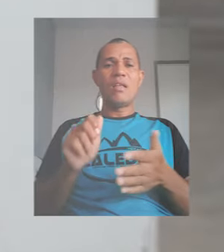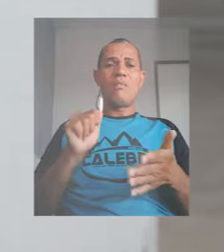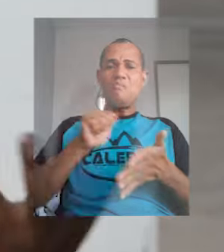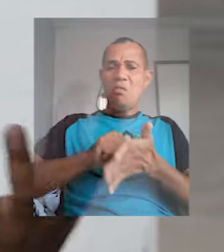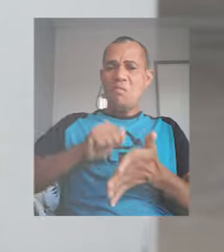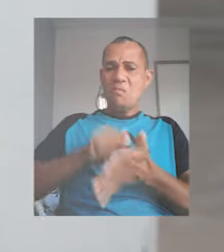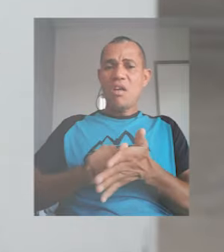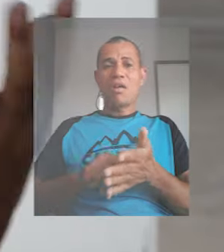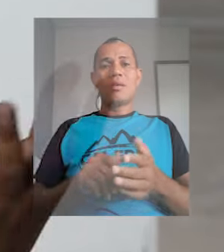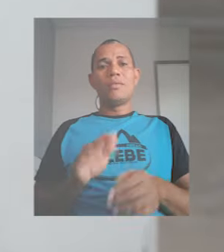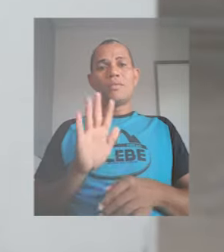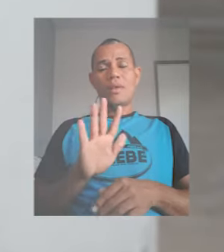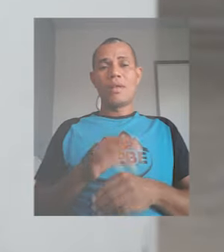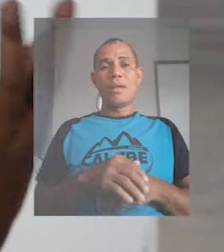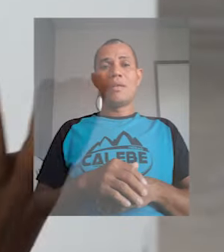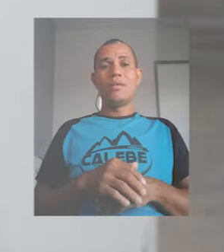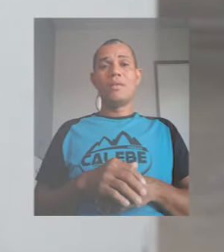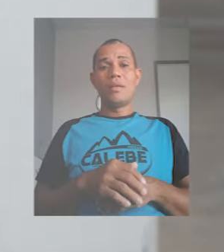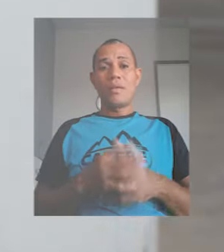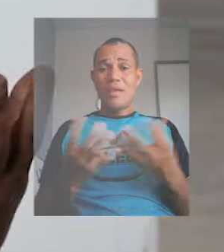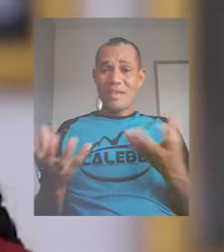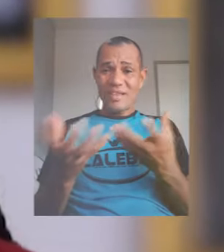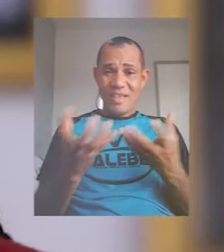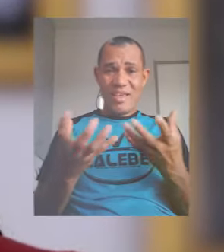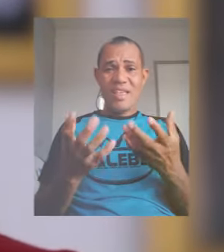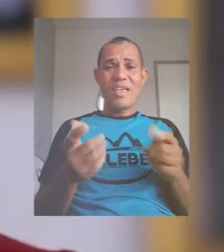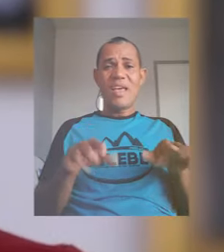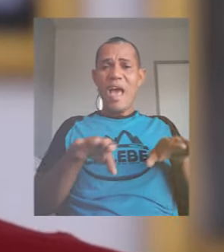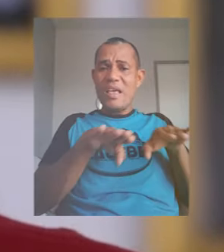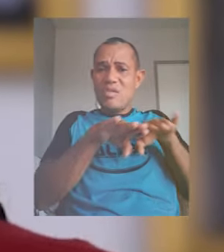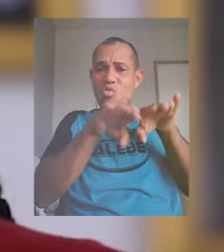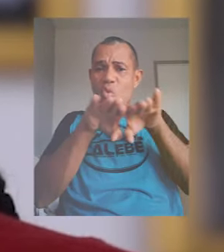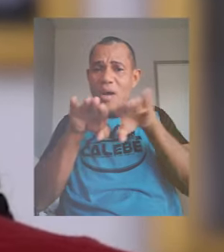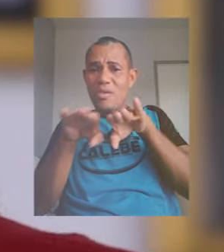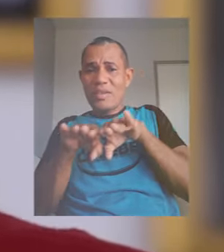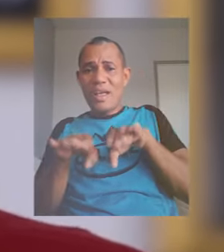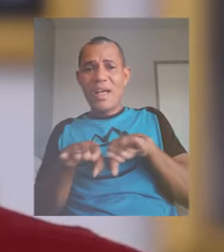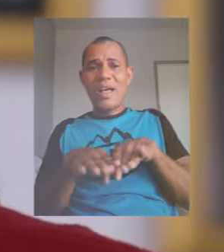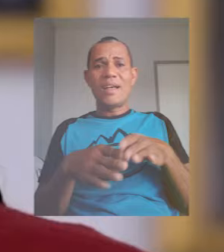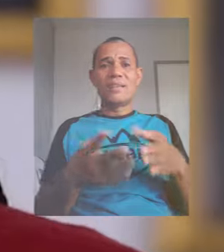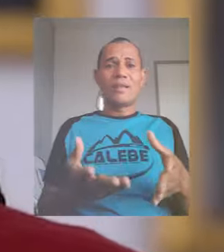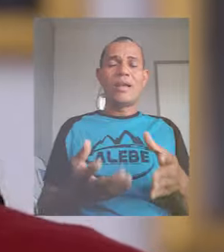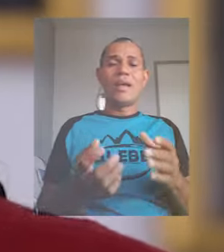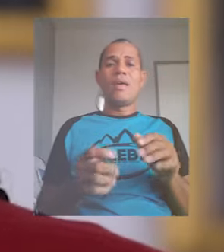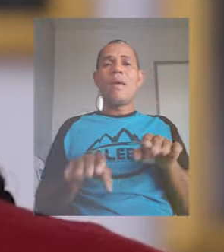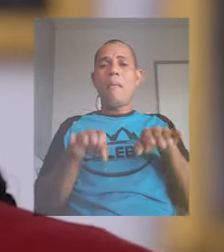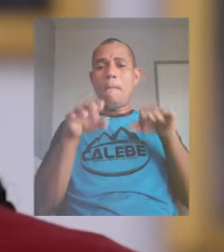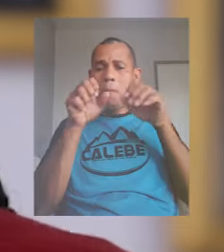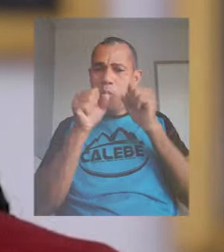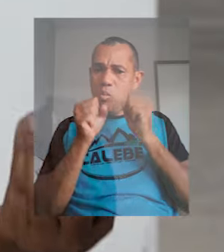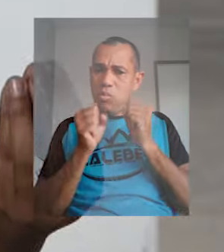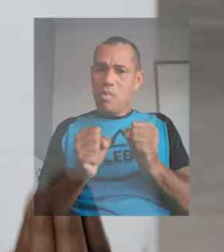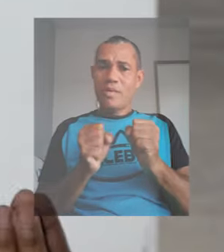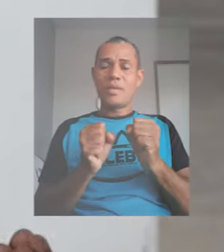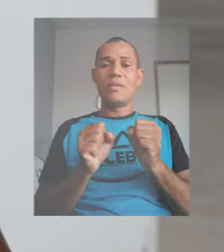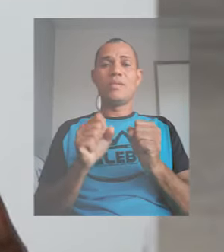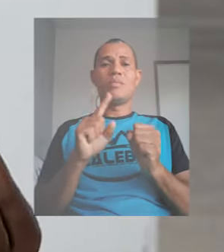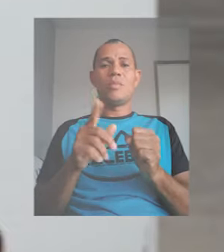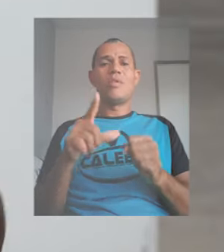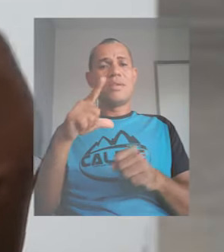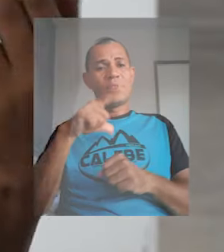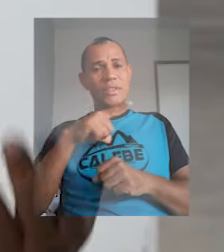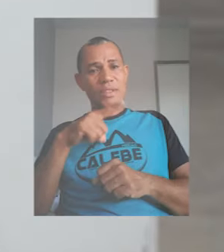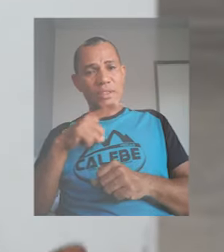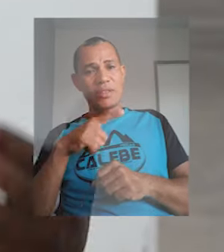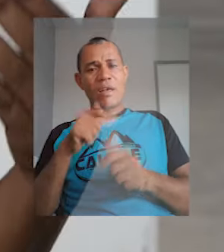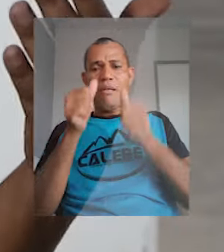movimentava na disputa pela legitimidade da participação e da ocupação do poder, mas do poder enquanto povo,